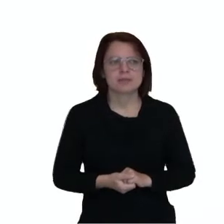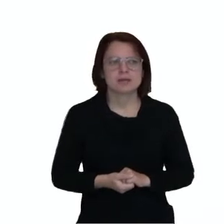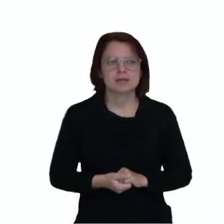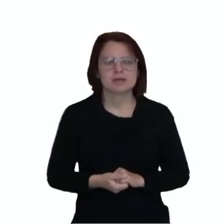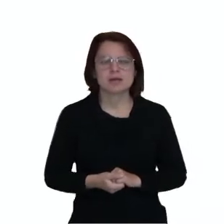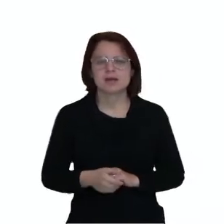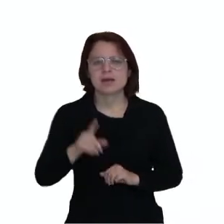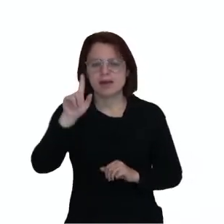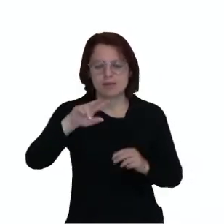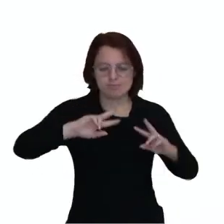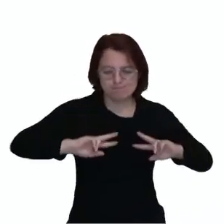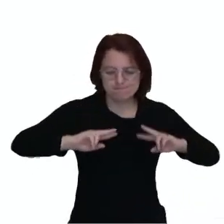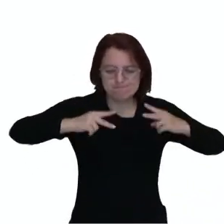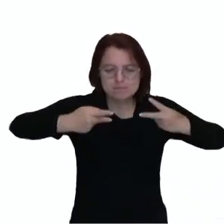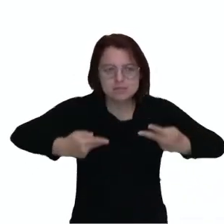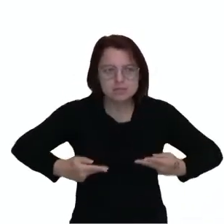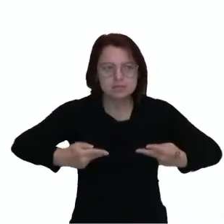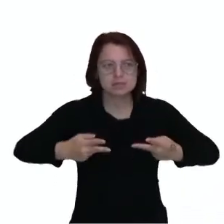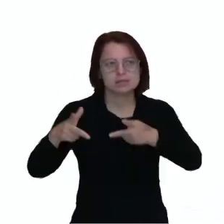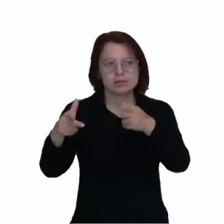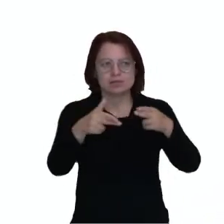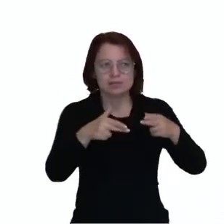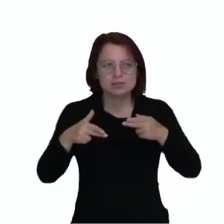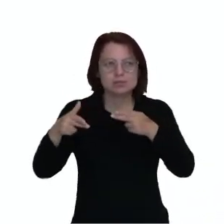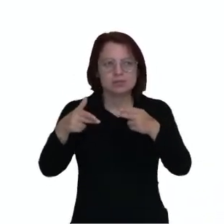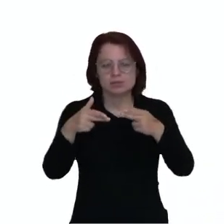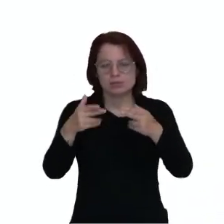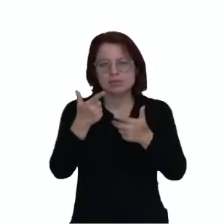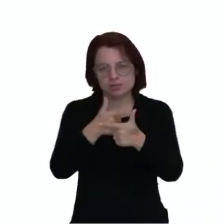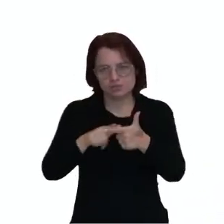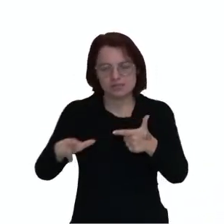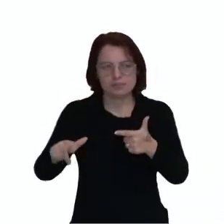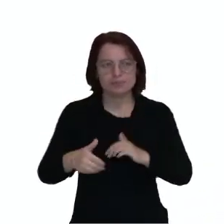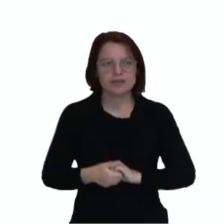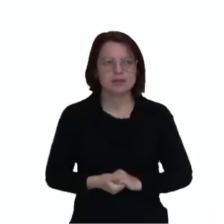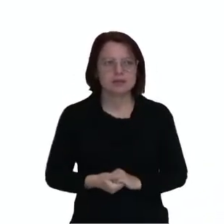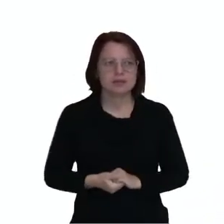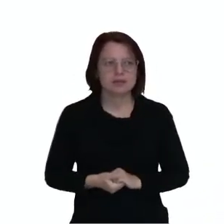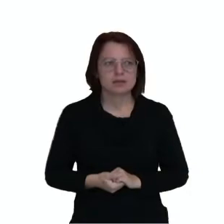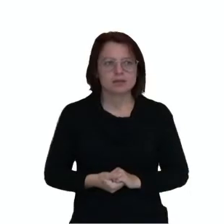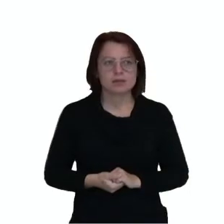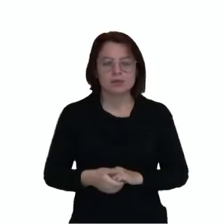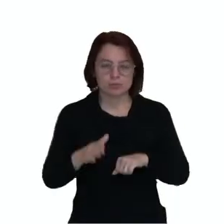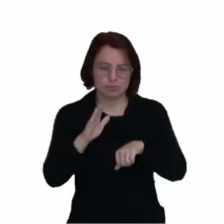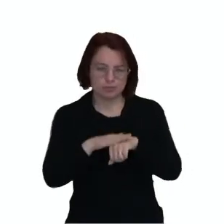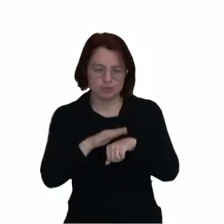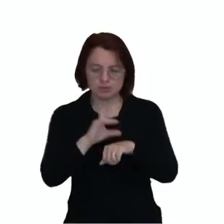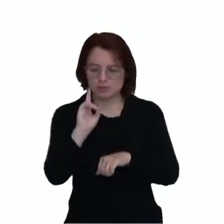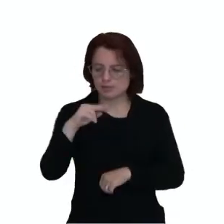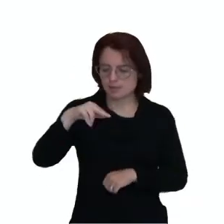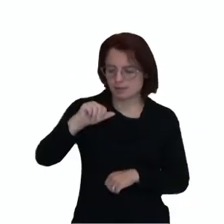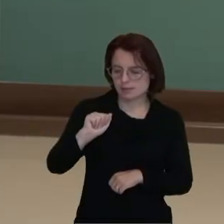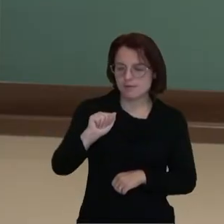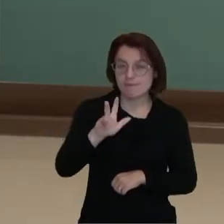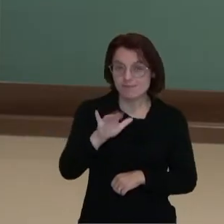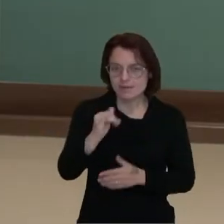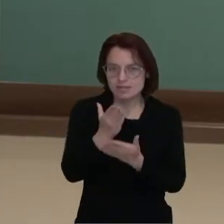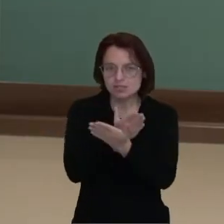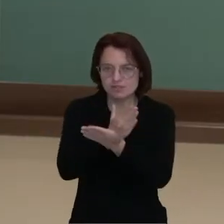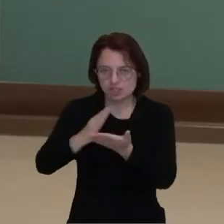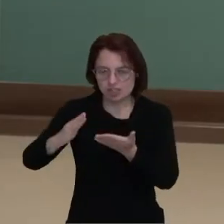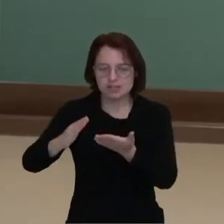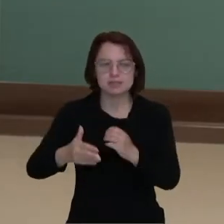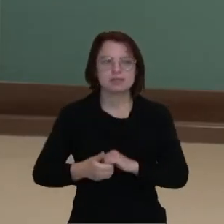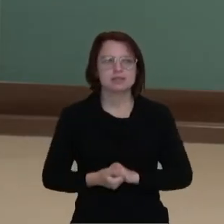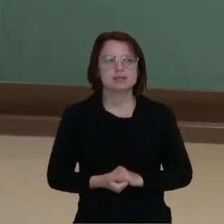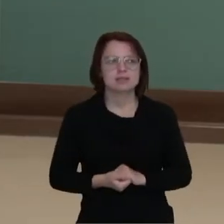réplicas lado a lado produzidas na divisão. Então, olha, quando o nosso DNA vai se dividir, quando a nossa